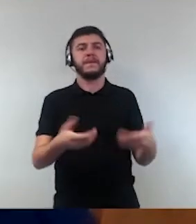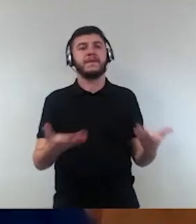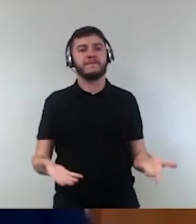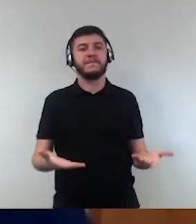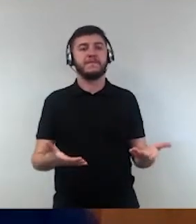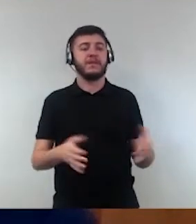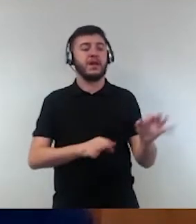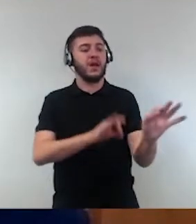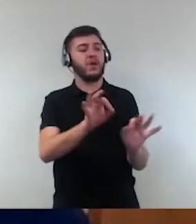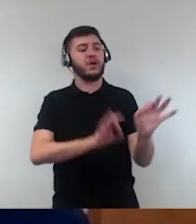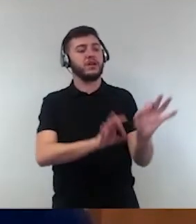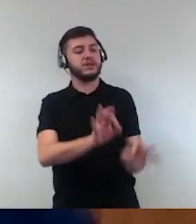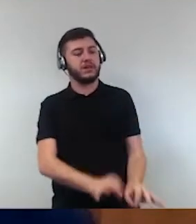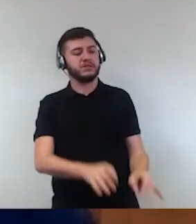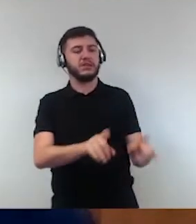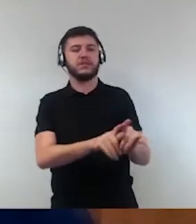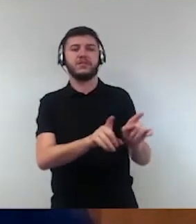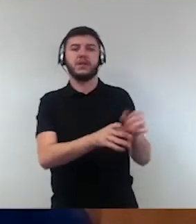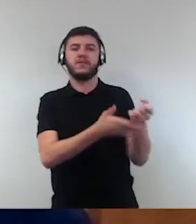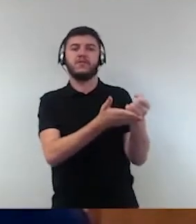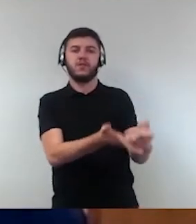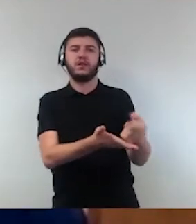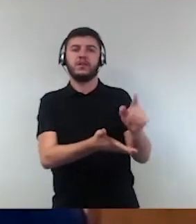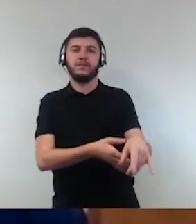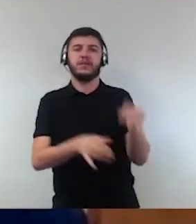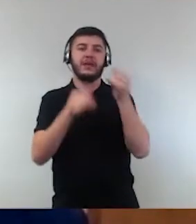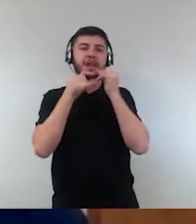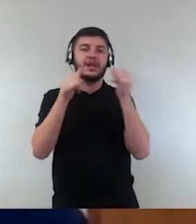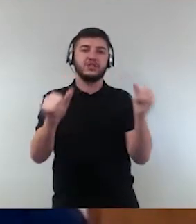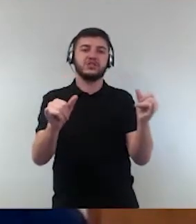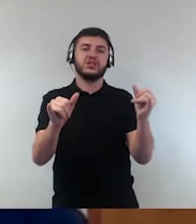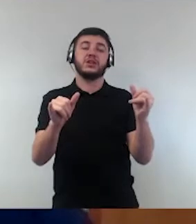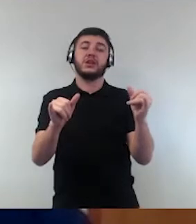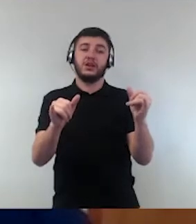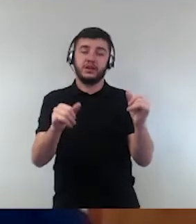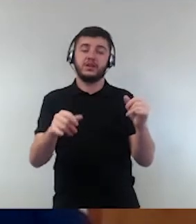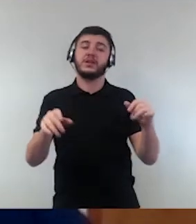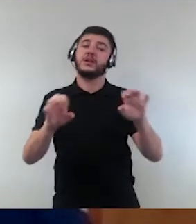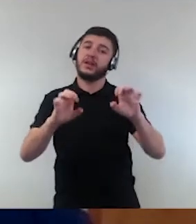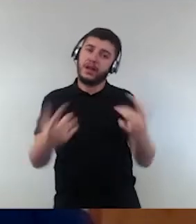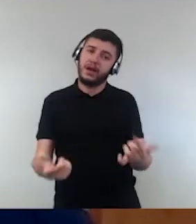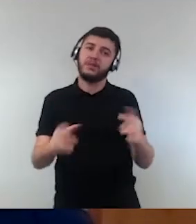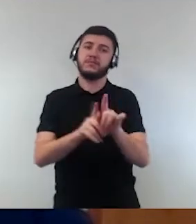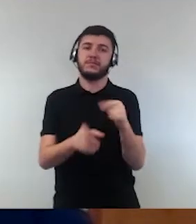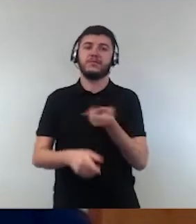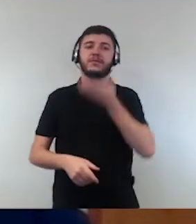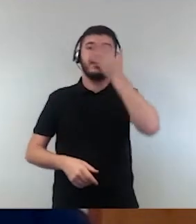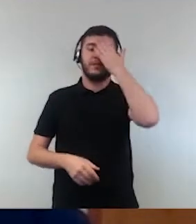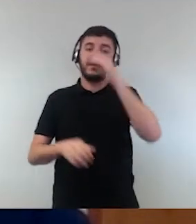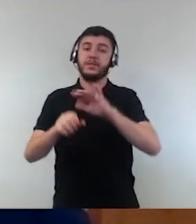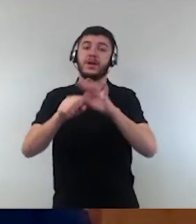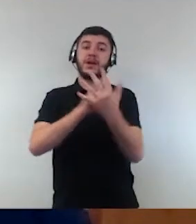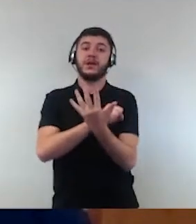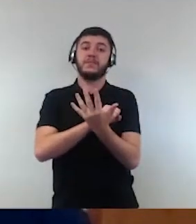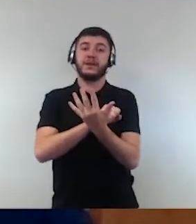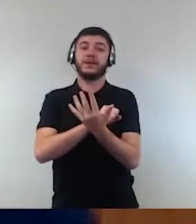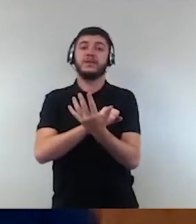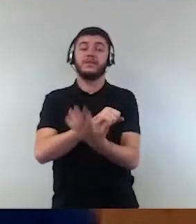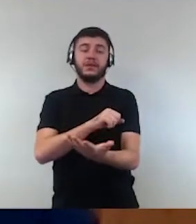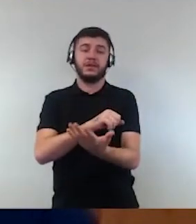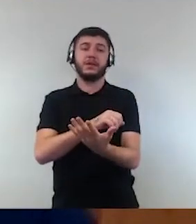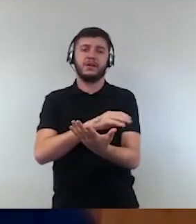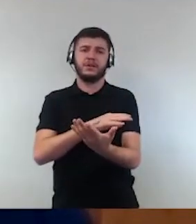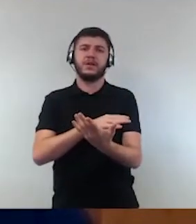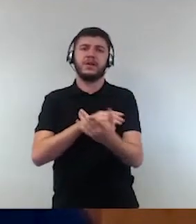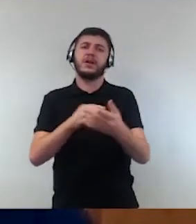toda a cadeia de fornecimento de energia elétrica, e é claro que a pandemia foi bastante importante,